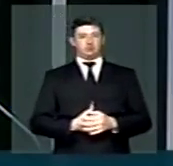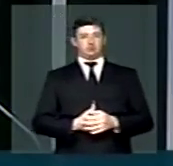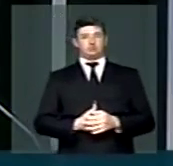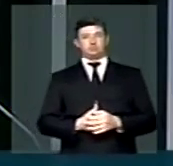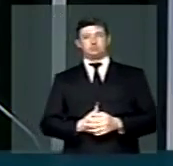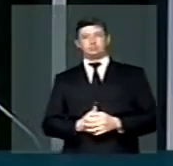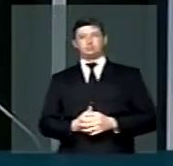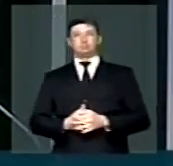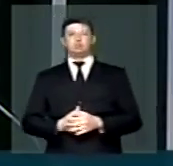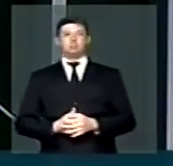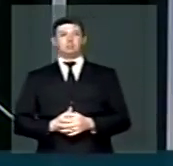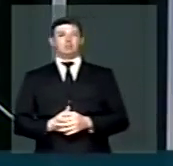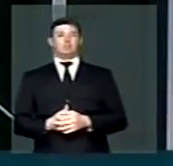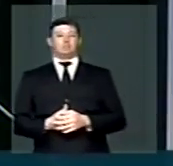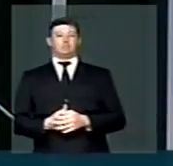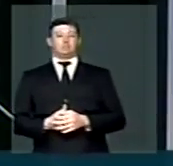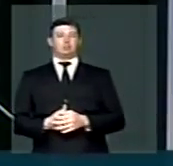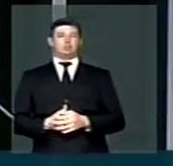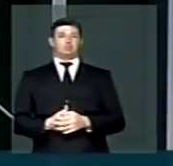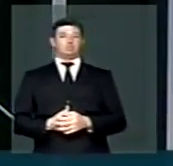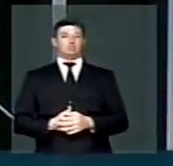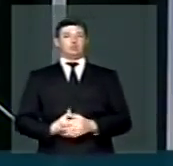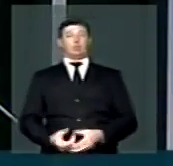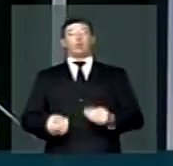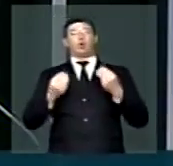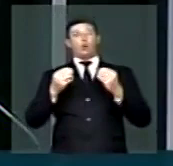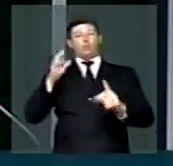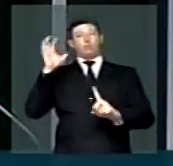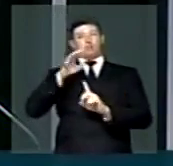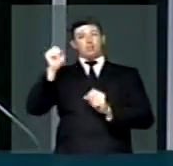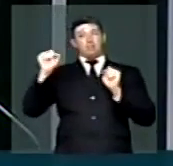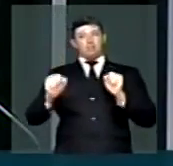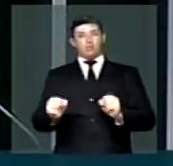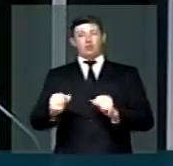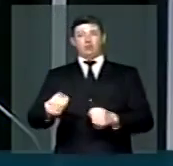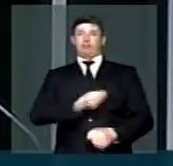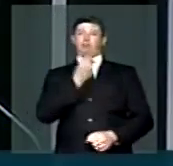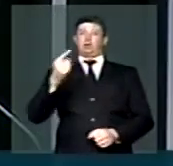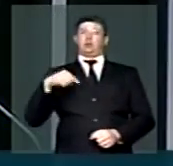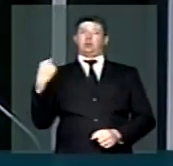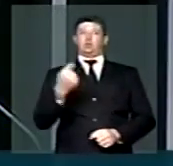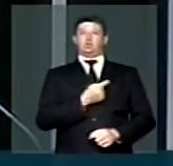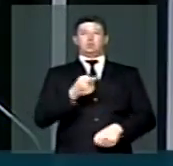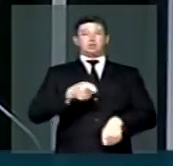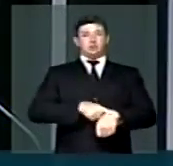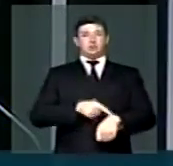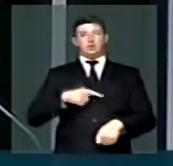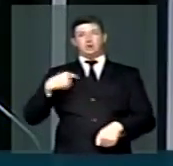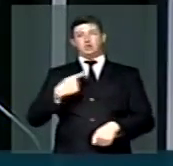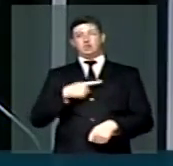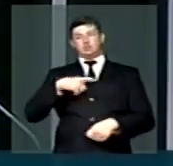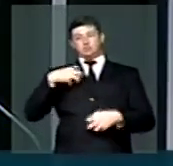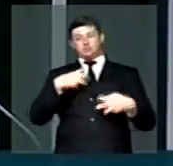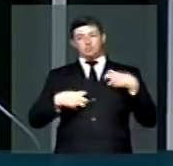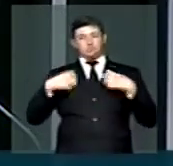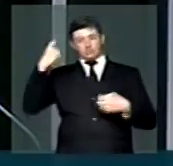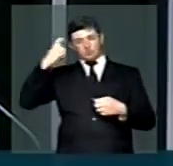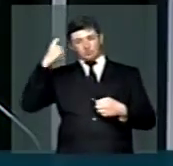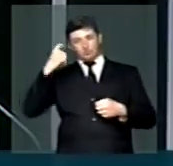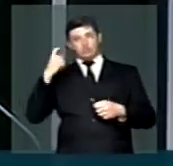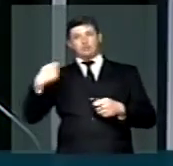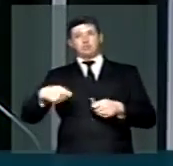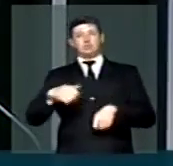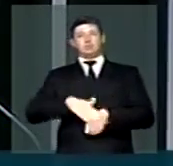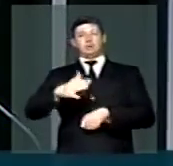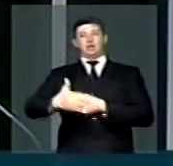determinados trabalhadores e quando eles podem influenciar a nossa vida nos momentos que estamos aflitos,